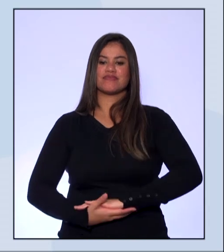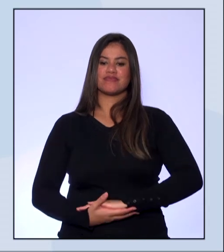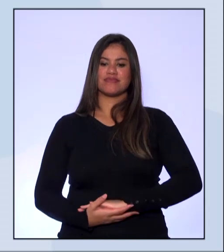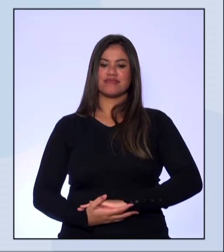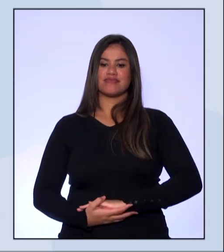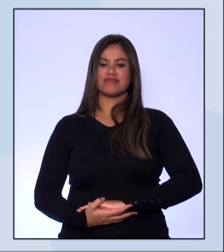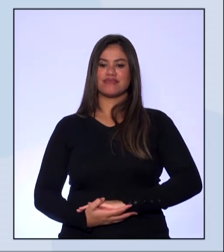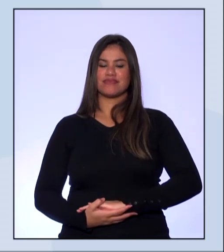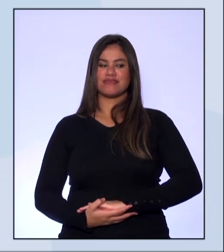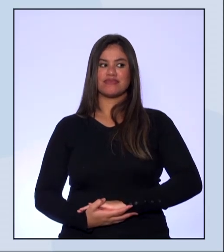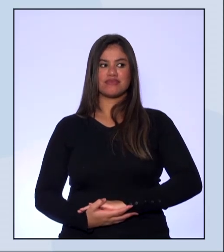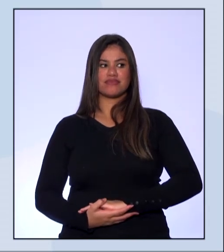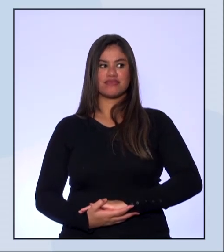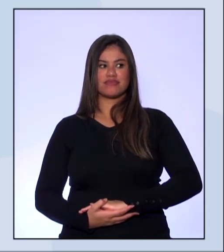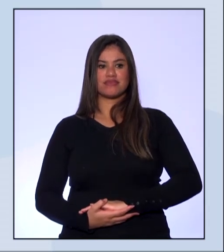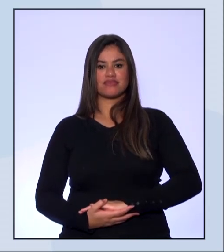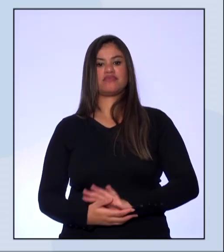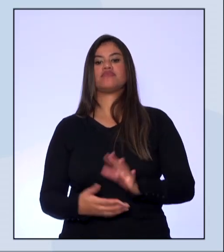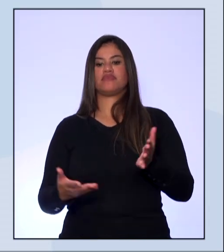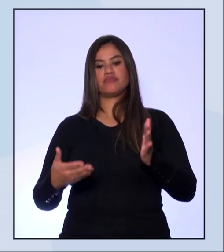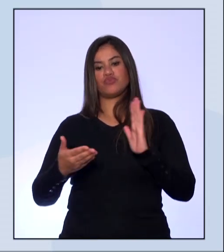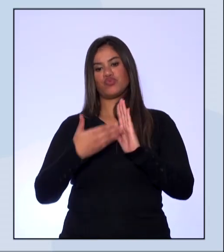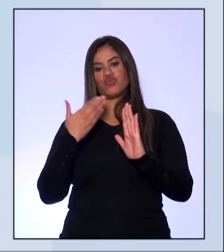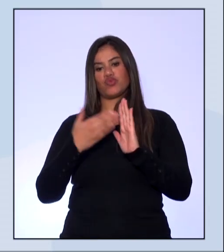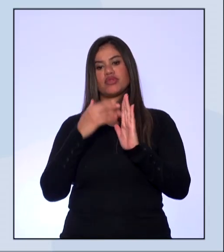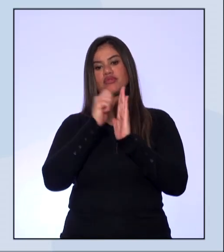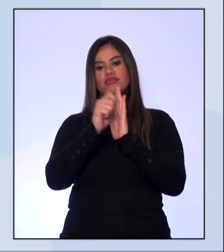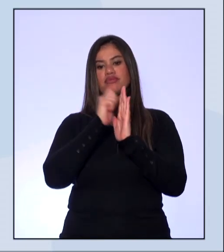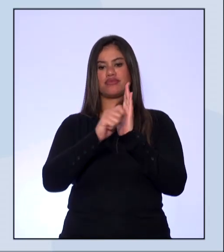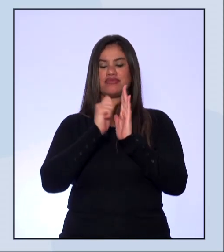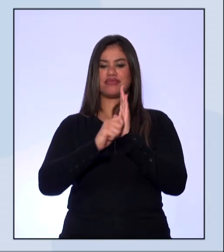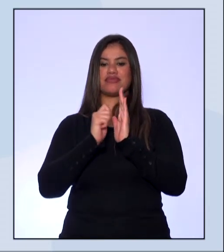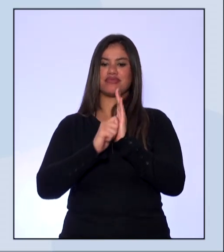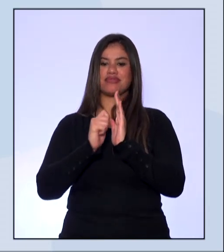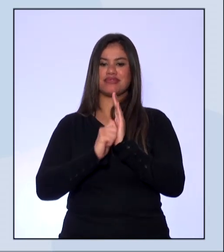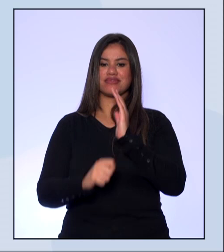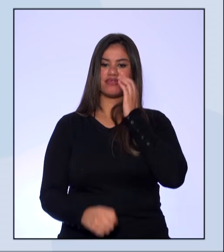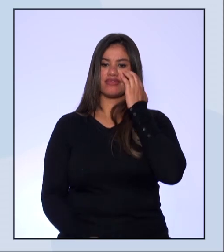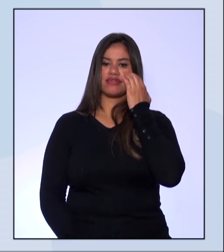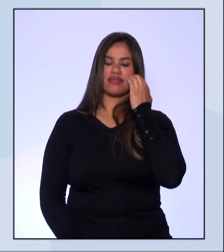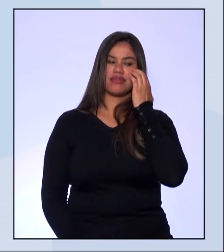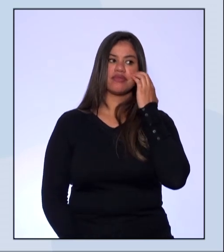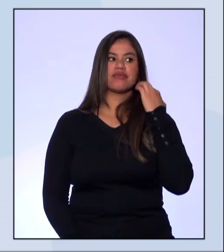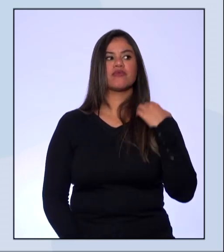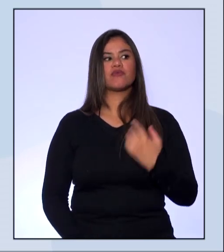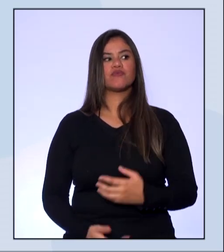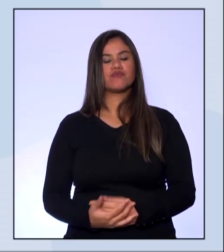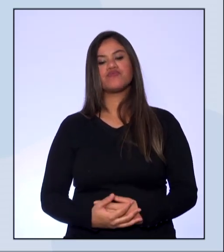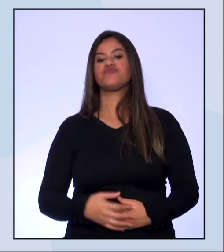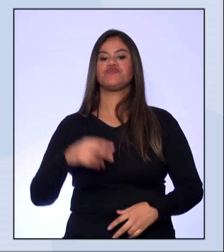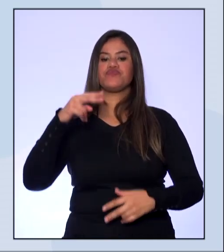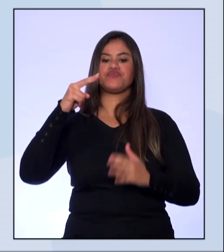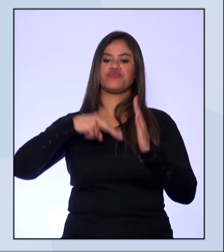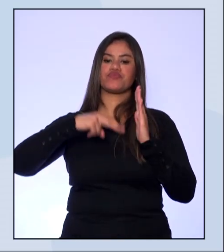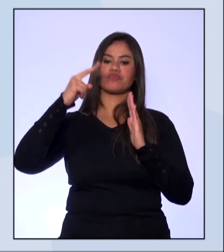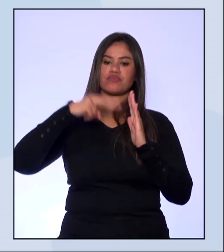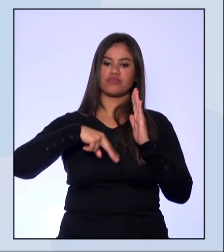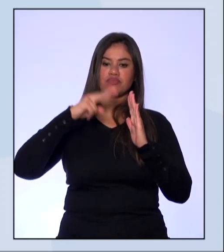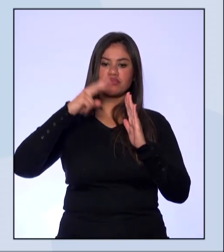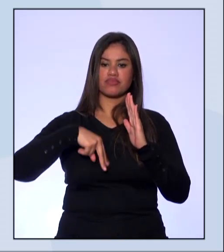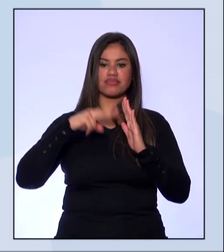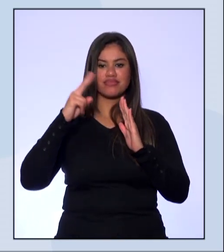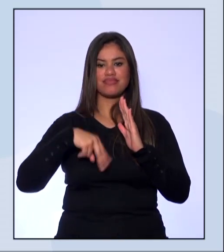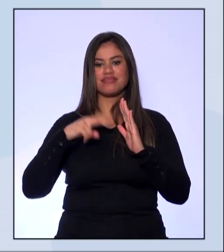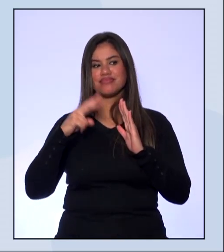um pouquinho do chat e vão escrever aí no caderno. Acompanhem a aula, acompanhem, aliás, a leitura. Eu sei que vai aparecer